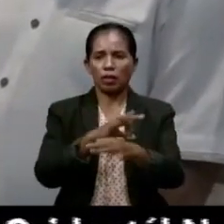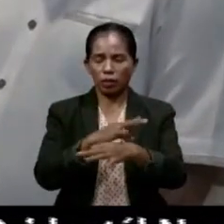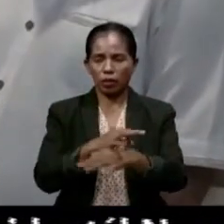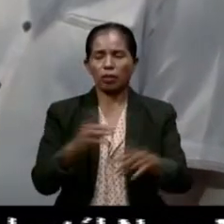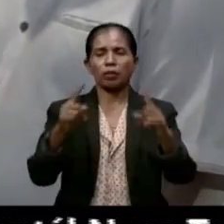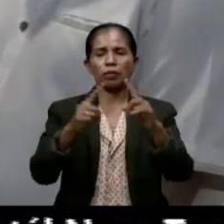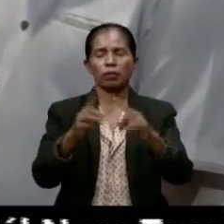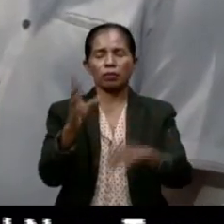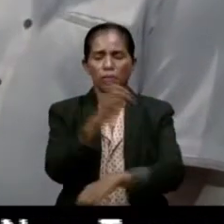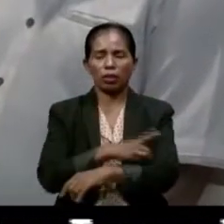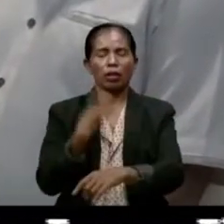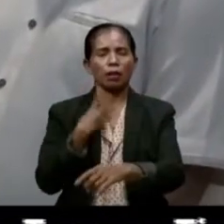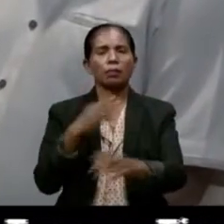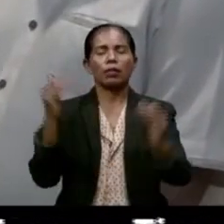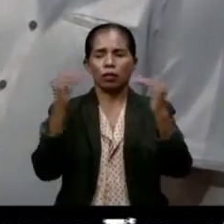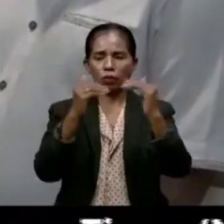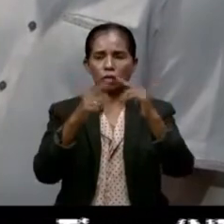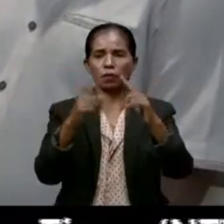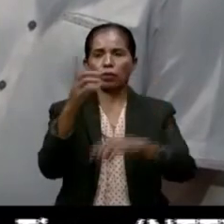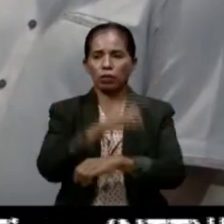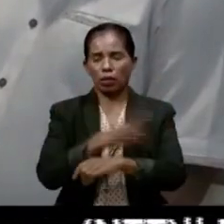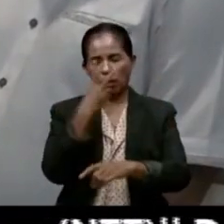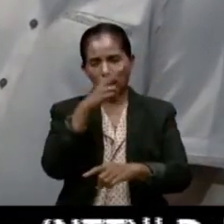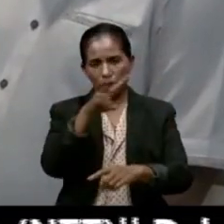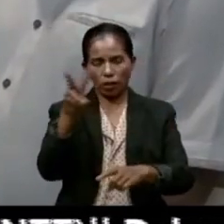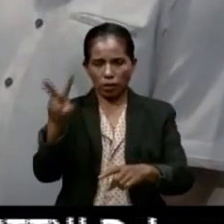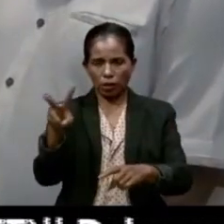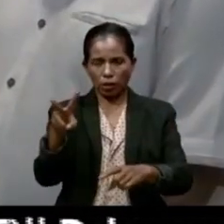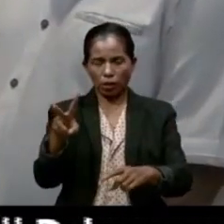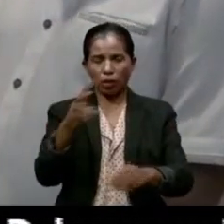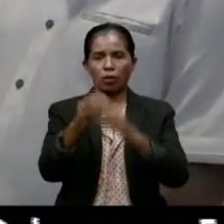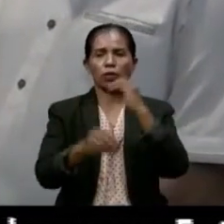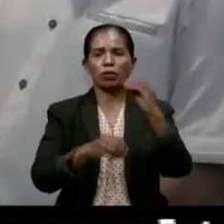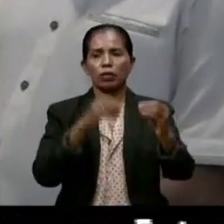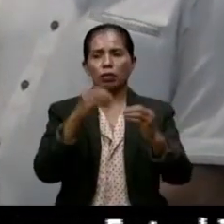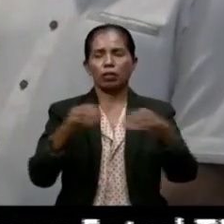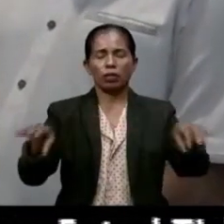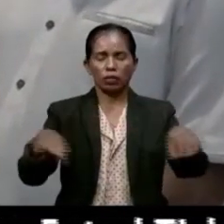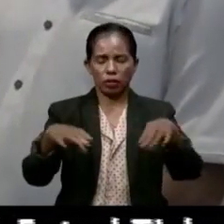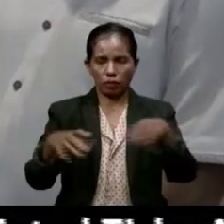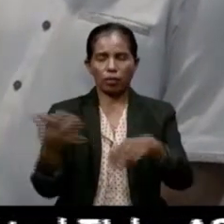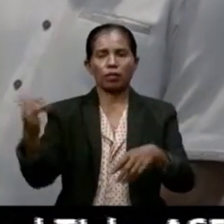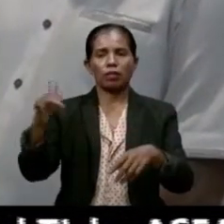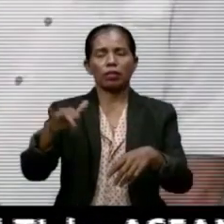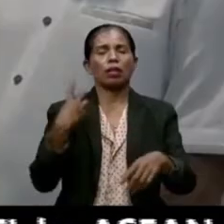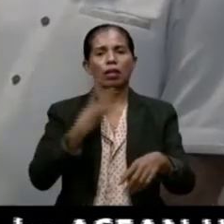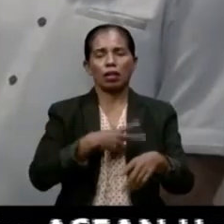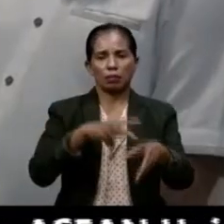hin am ni encontro hin la di leu harede hareliu con abas servicio cirne be am